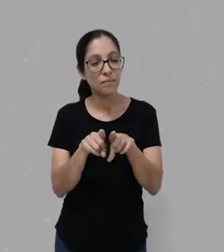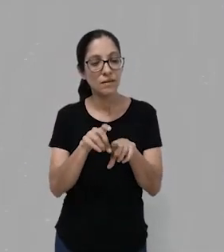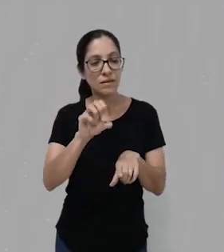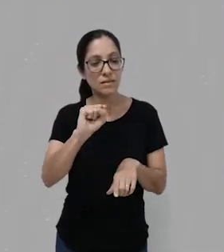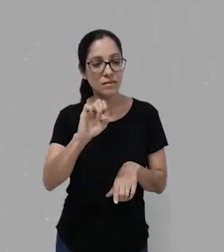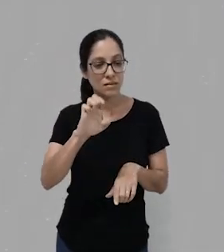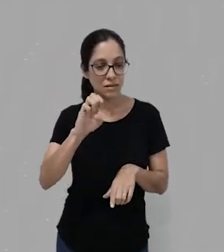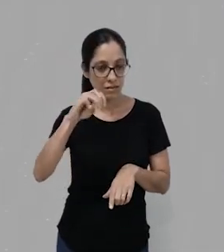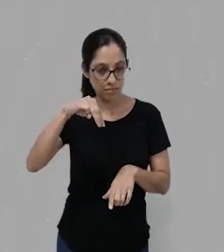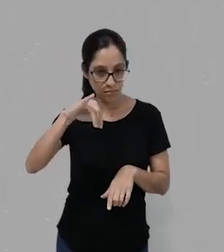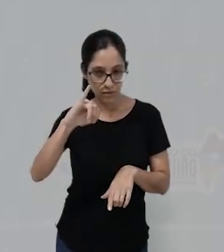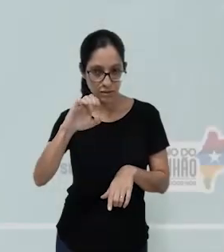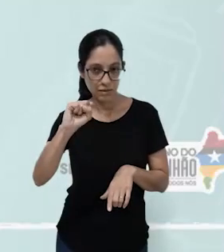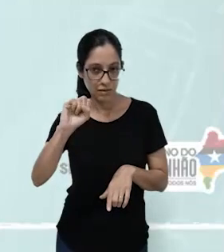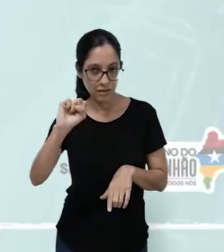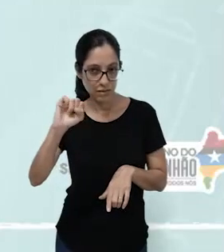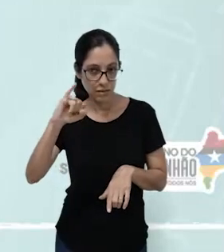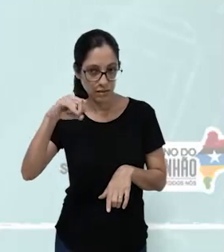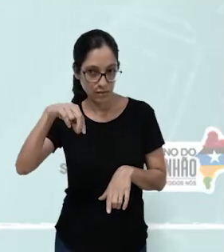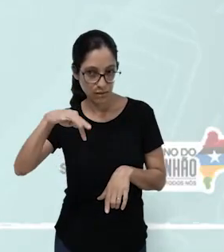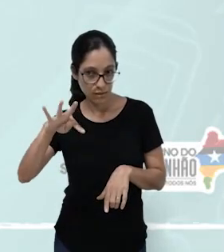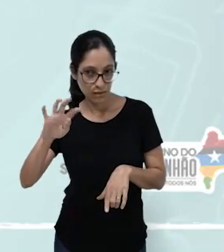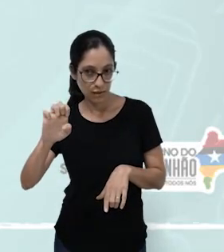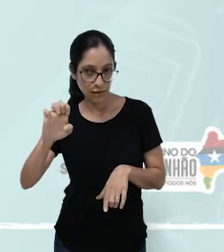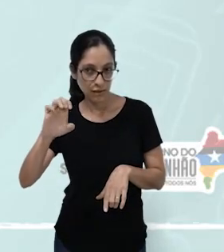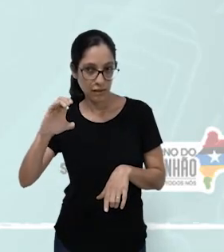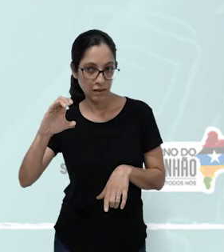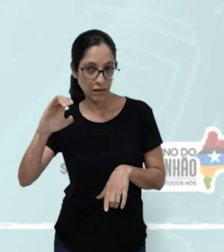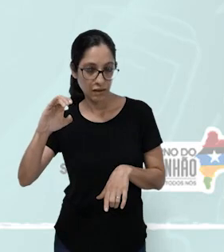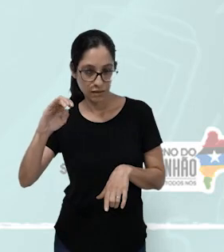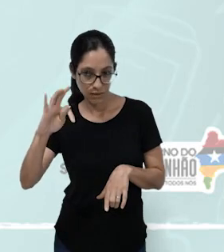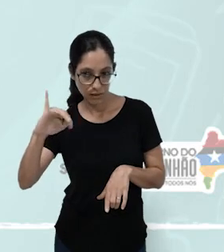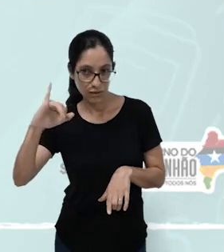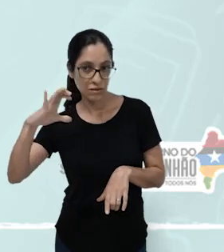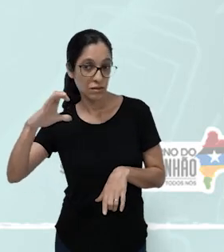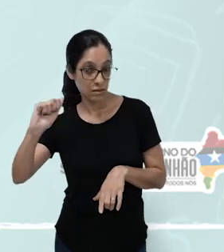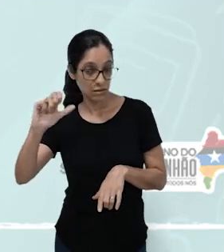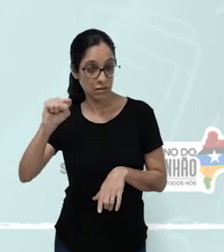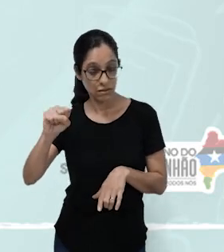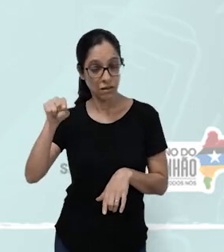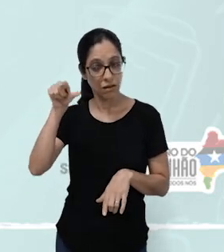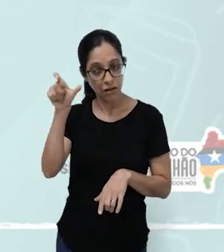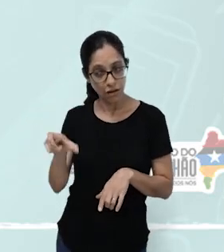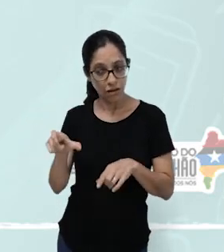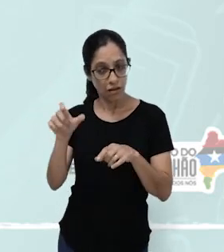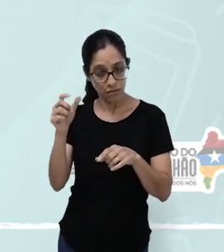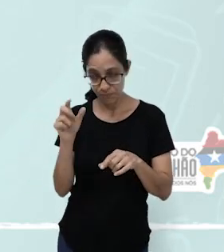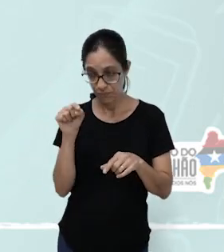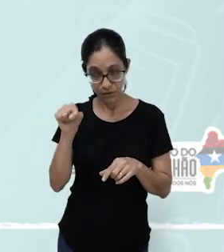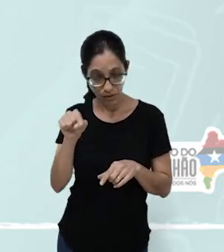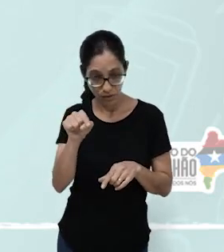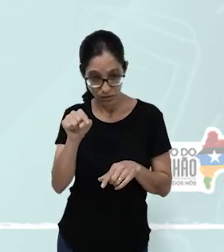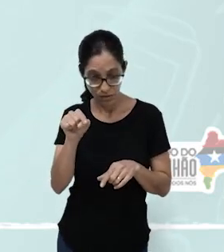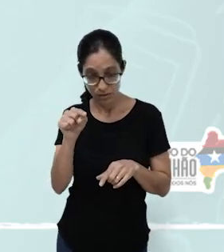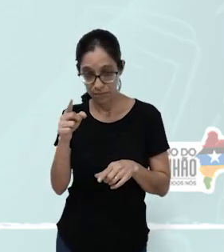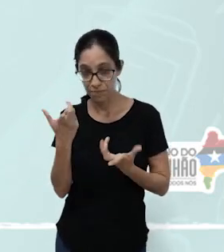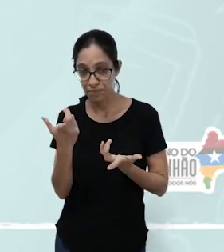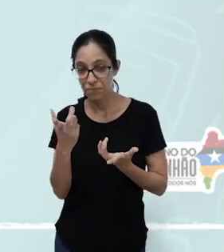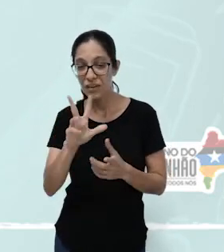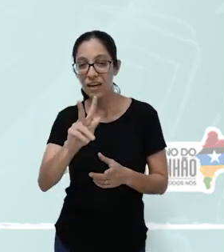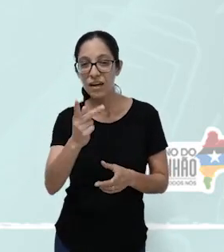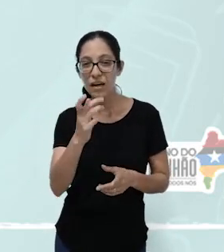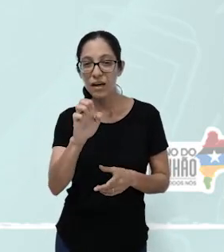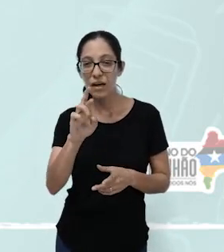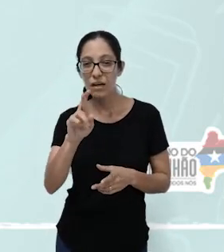Semissintéticas são produzidas em laboratórios, mas contêm substâncias naturais em sua constituição. Um exemplo é a